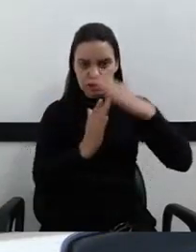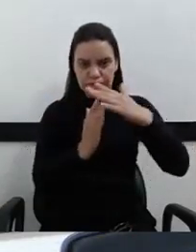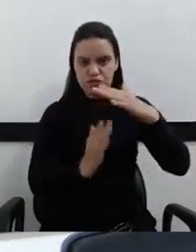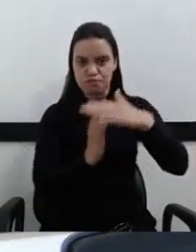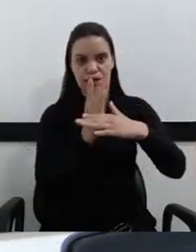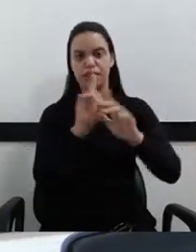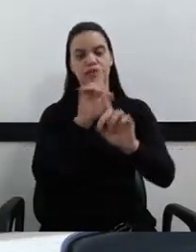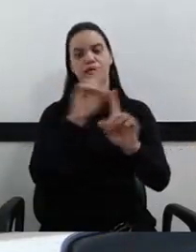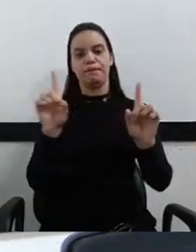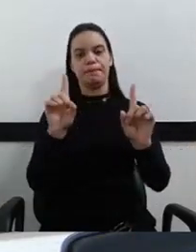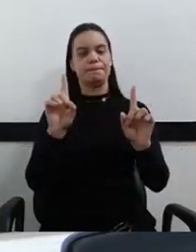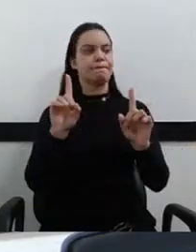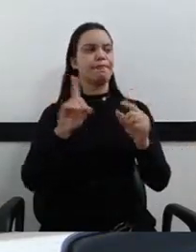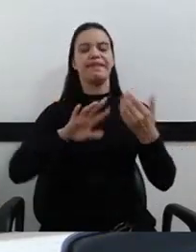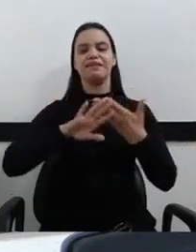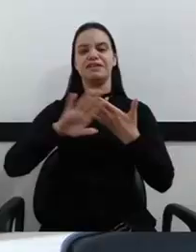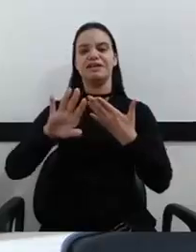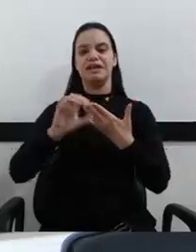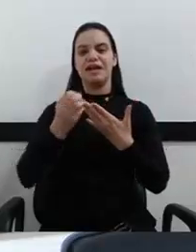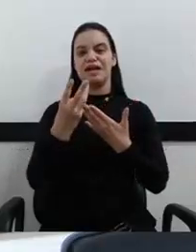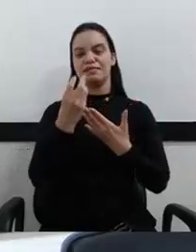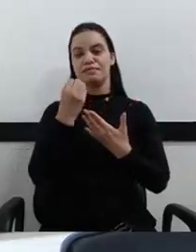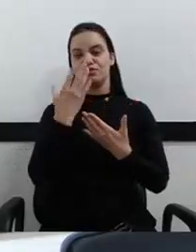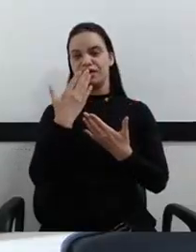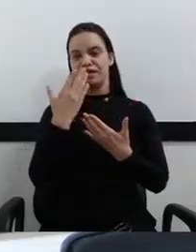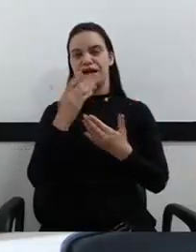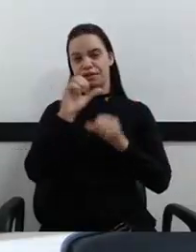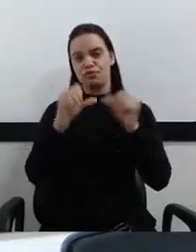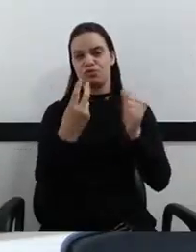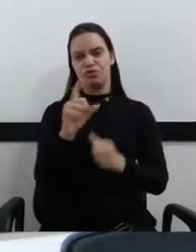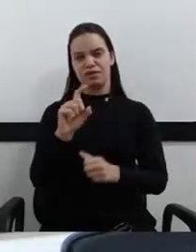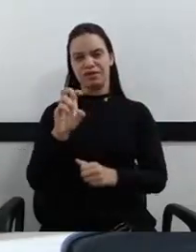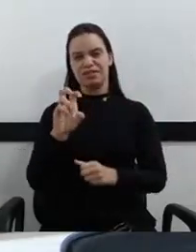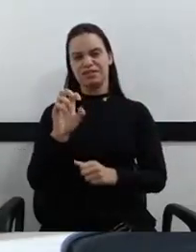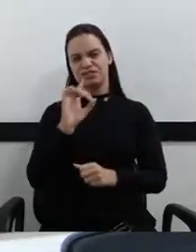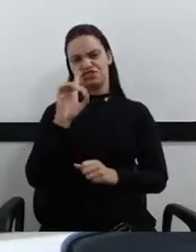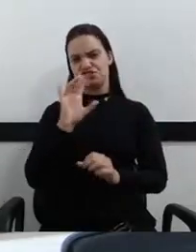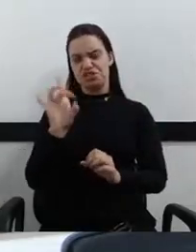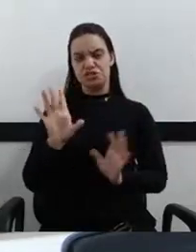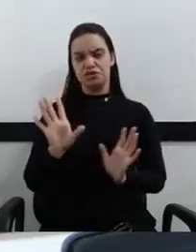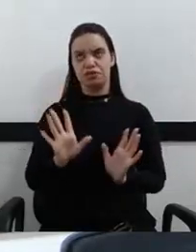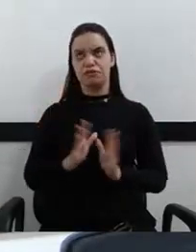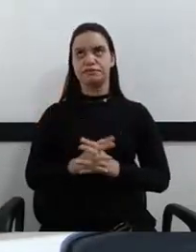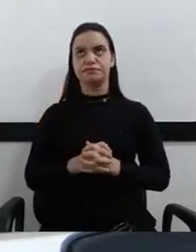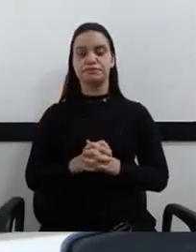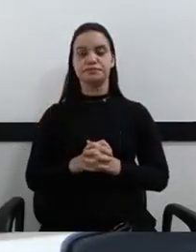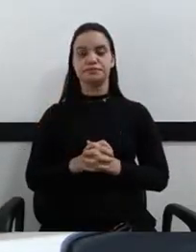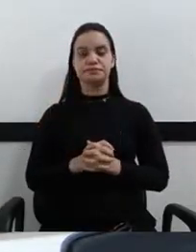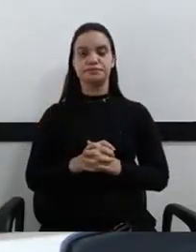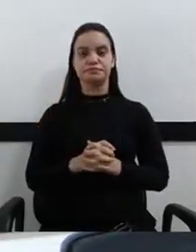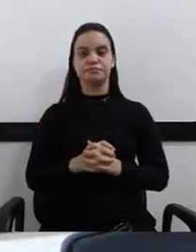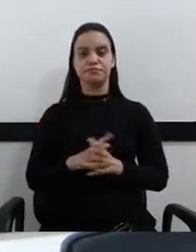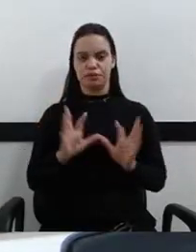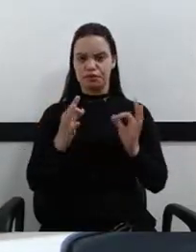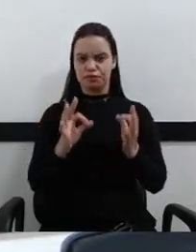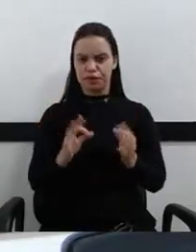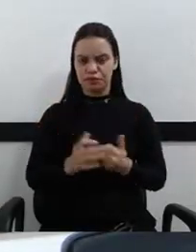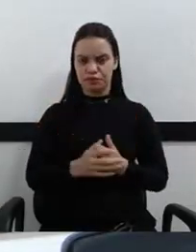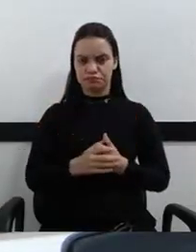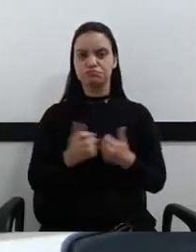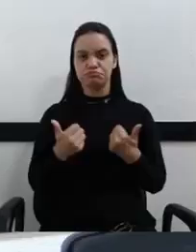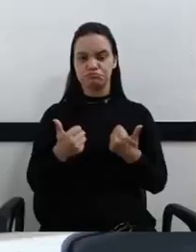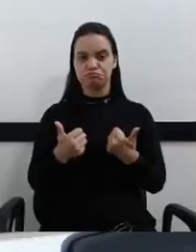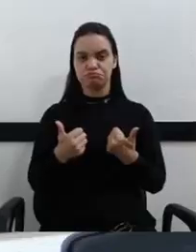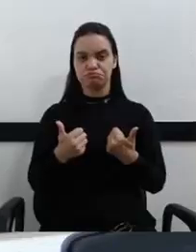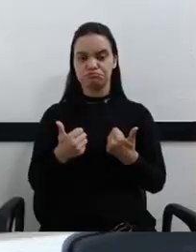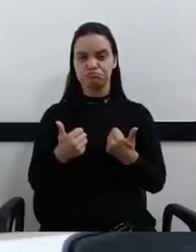Não, na verdade, ela vai ficar afastada. Ela tinha pedido 30 dias, ela agora pediu 15. Isso. Perfeito? Tá, ok.